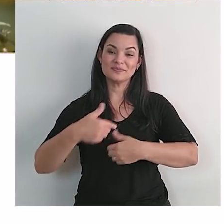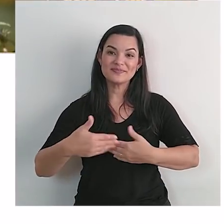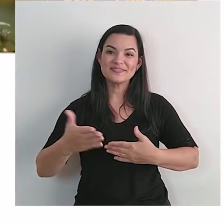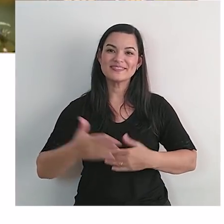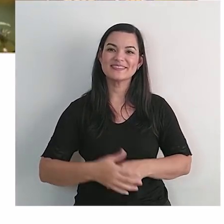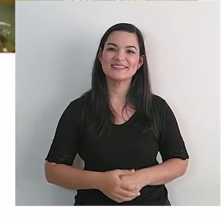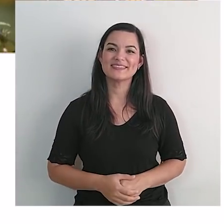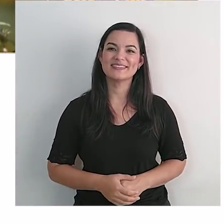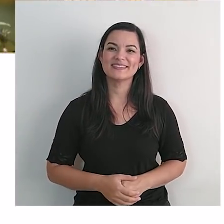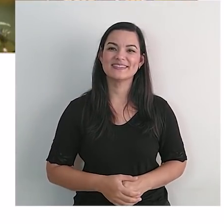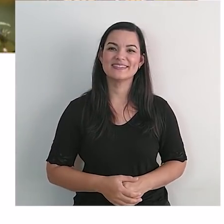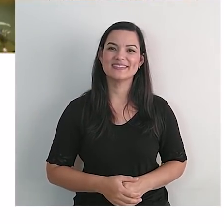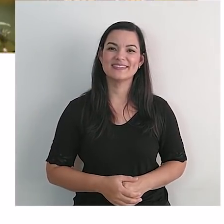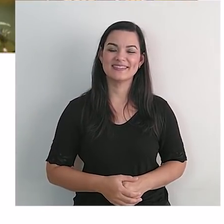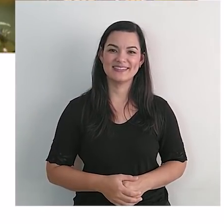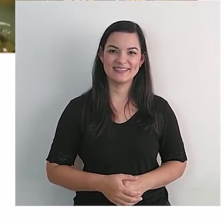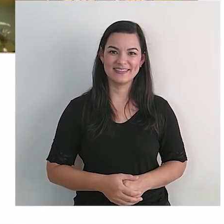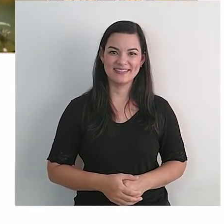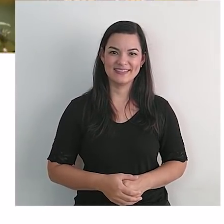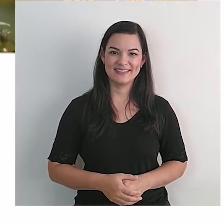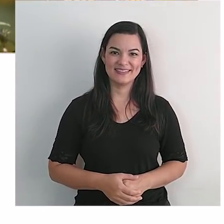vocês.